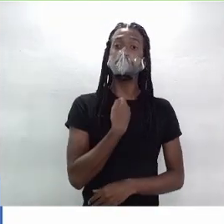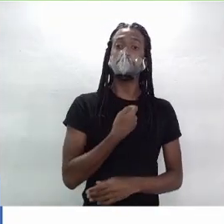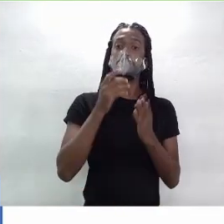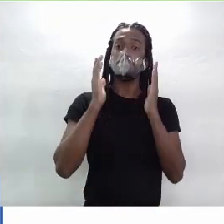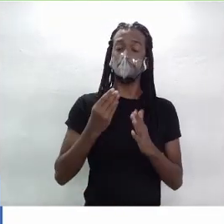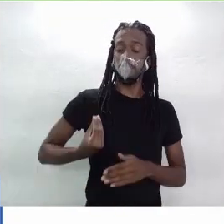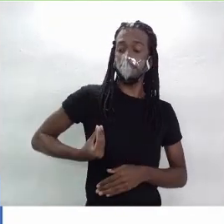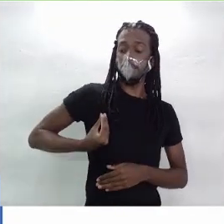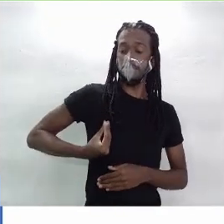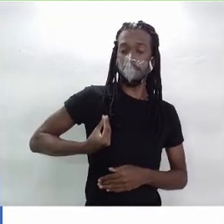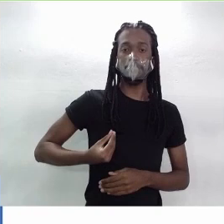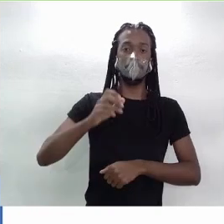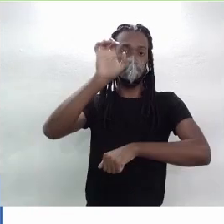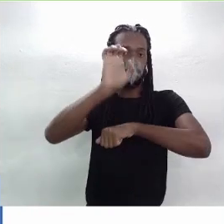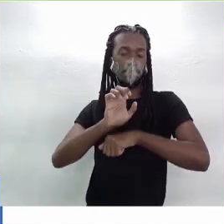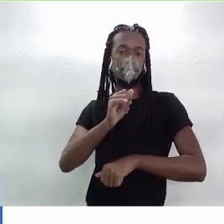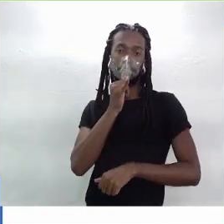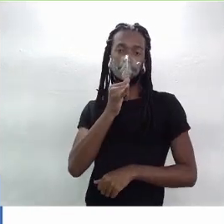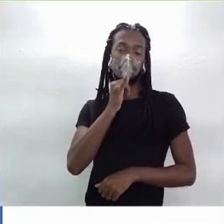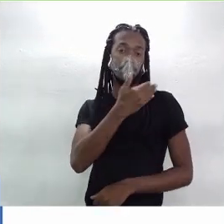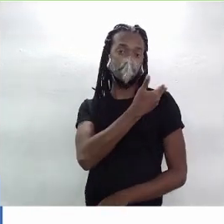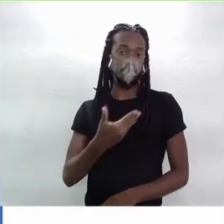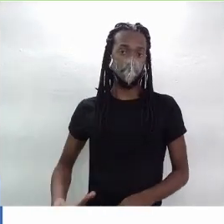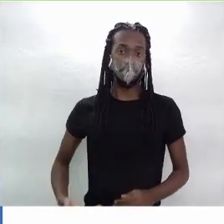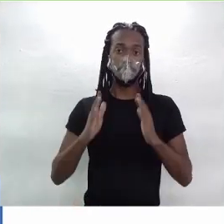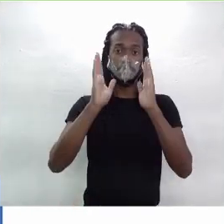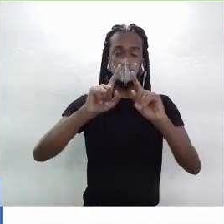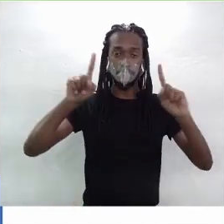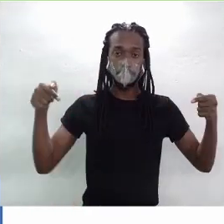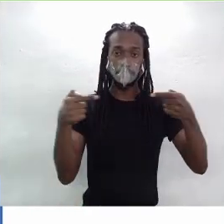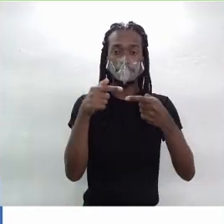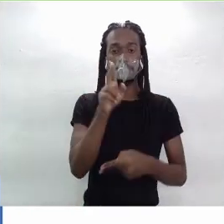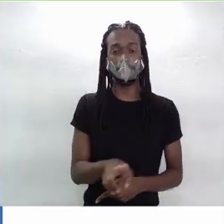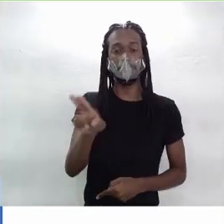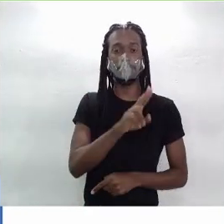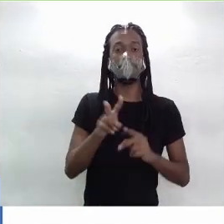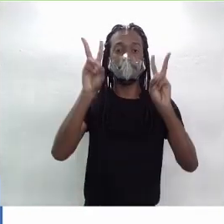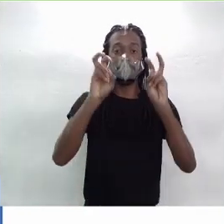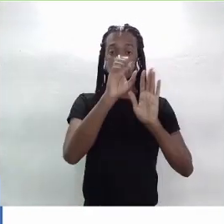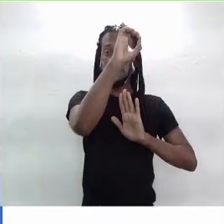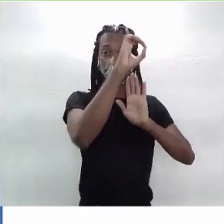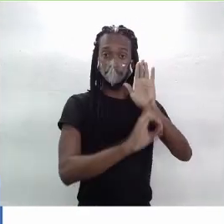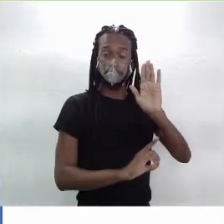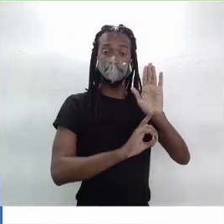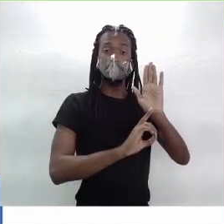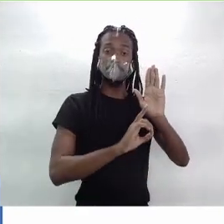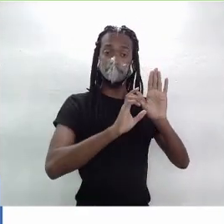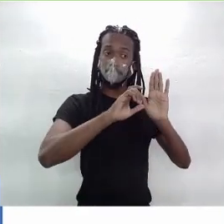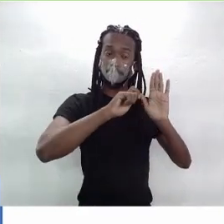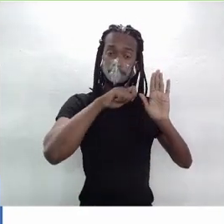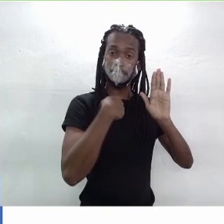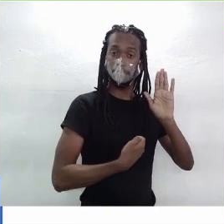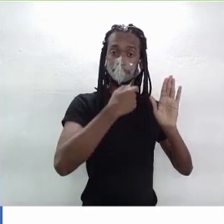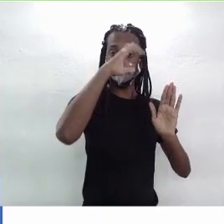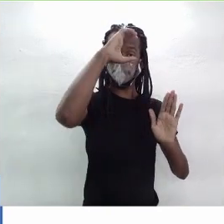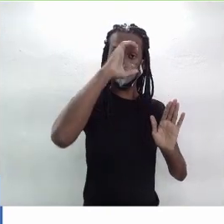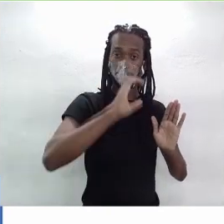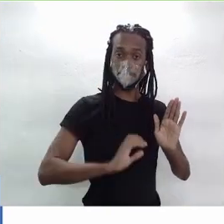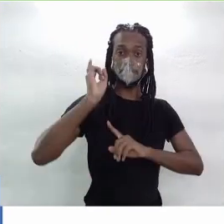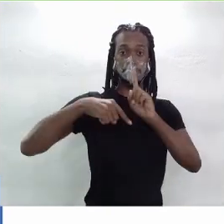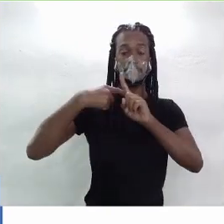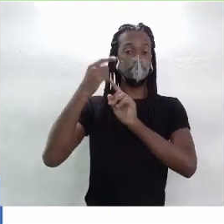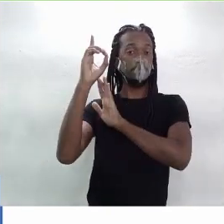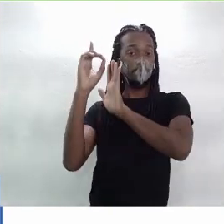um Estado, no caso o Brasil, usufrui de direitos civis e políticos,